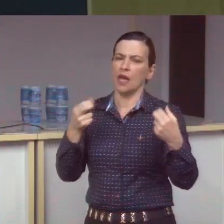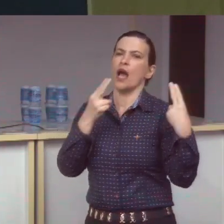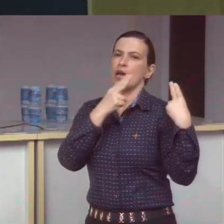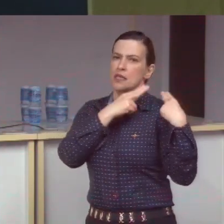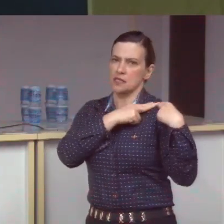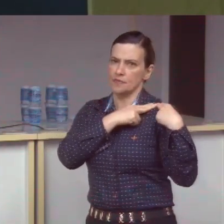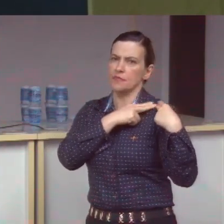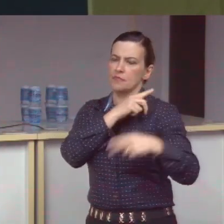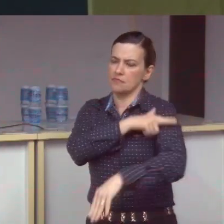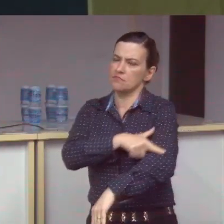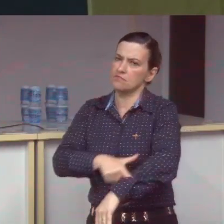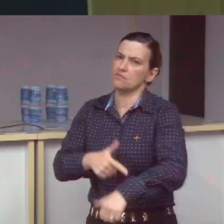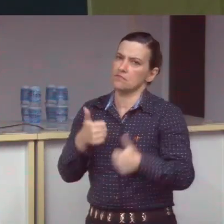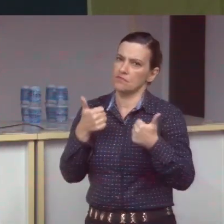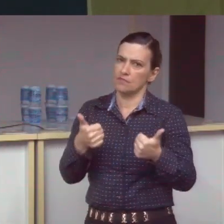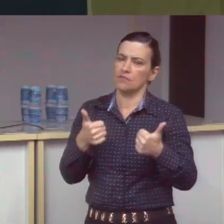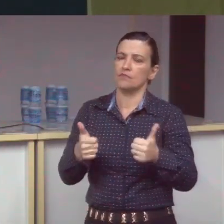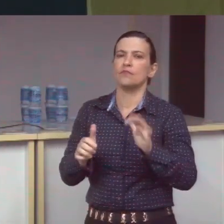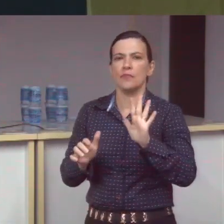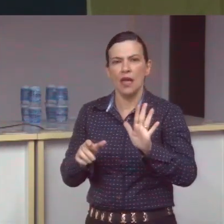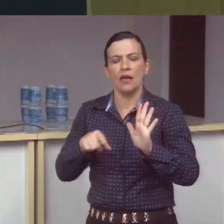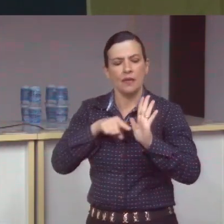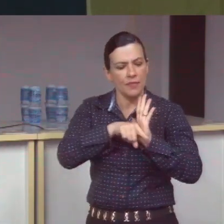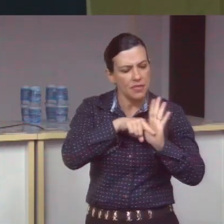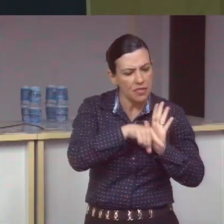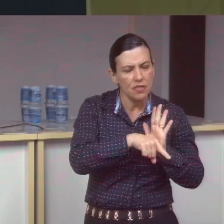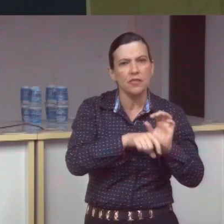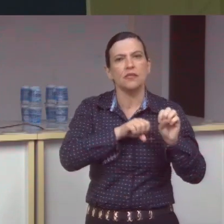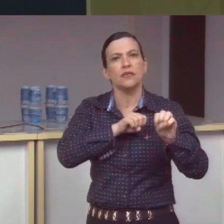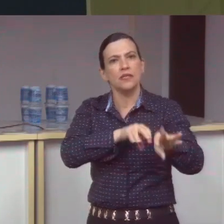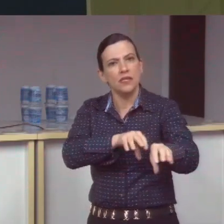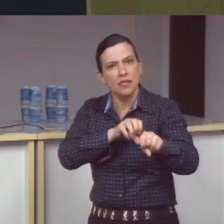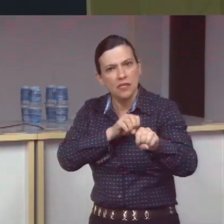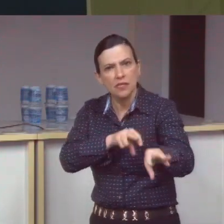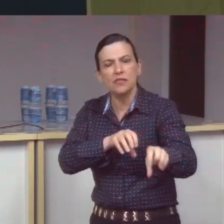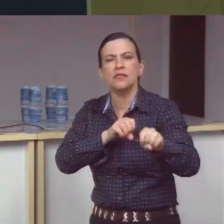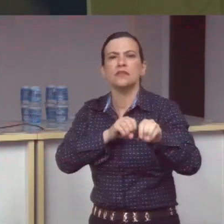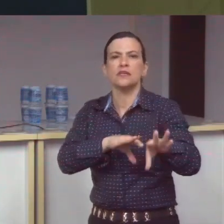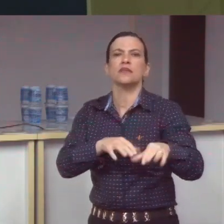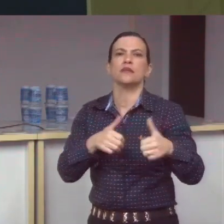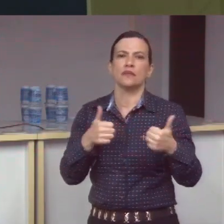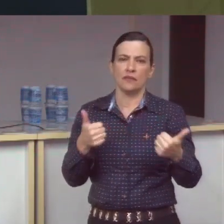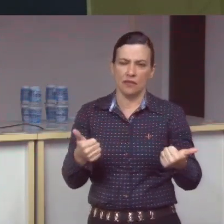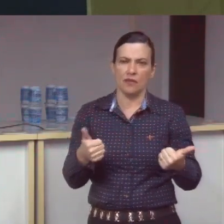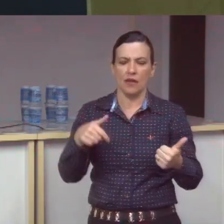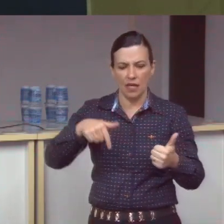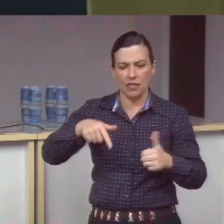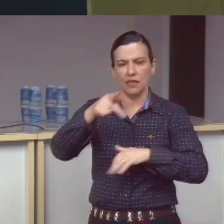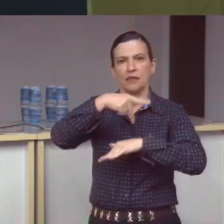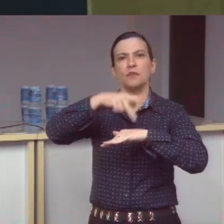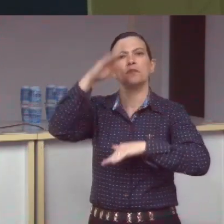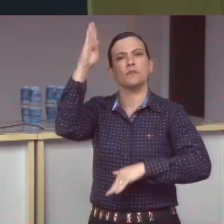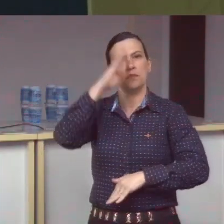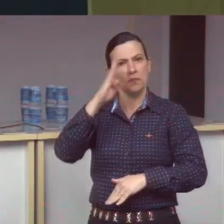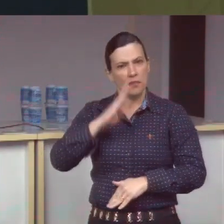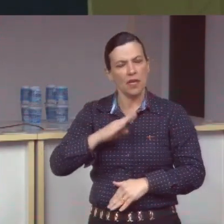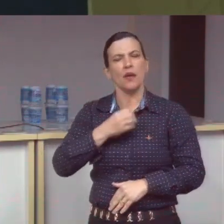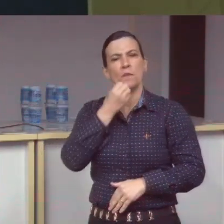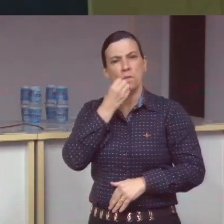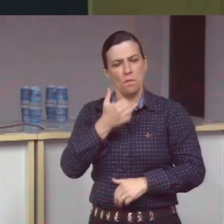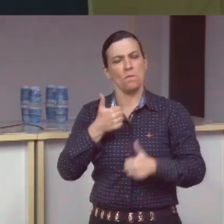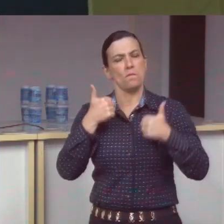psicologia, na pesquisa, no ensino, na extensão. Tá? A psicologia brasileira tem um bom